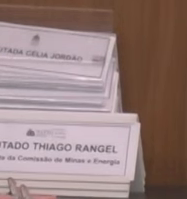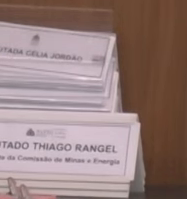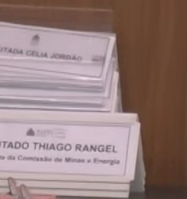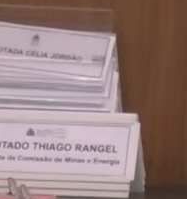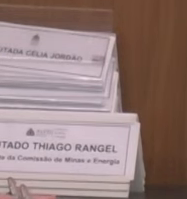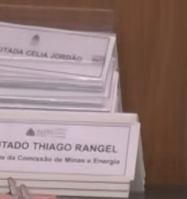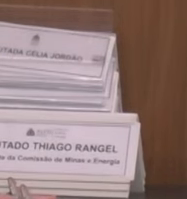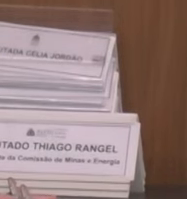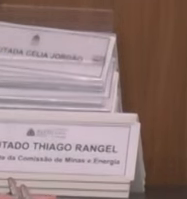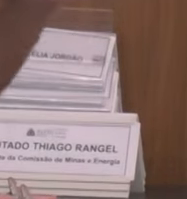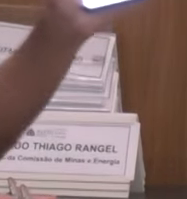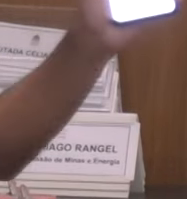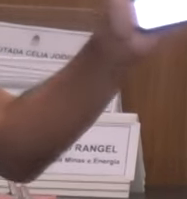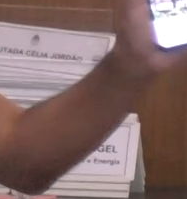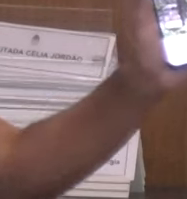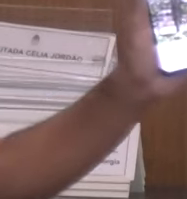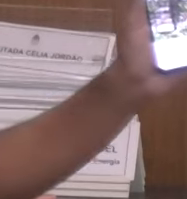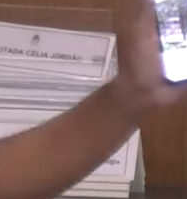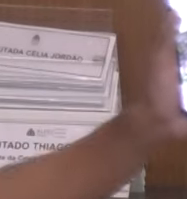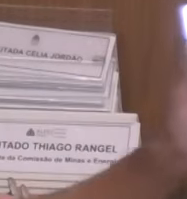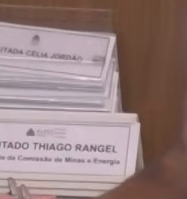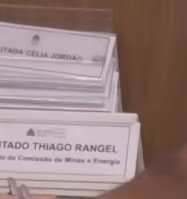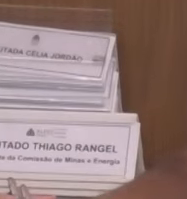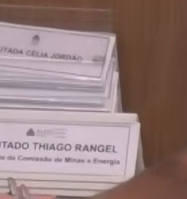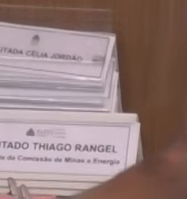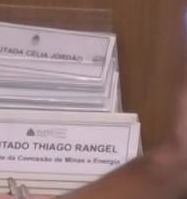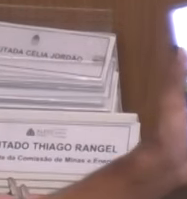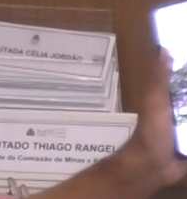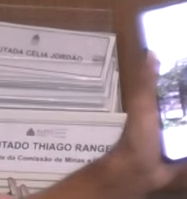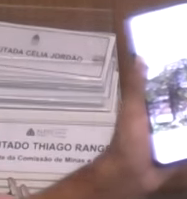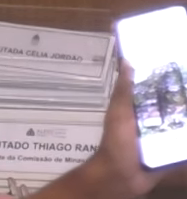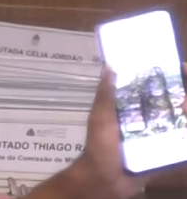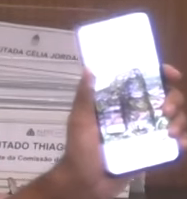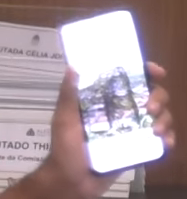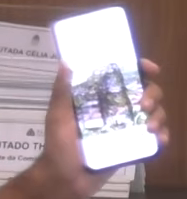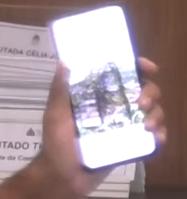Queria mostrar aqui para vocês um pouquinho mais próximo.